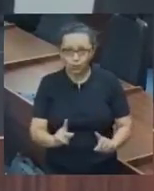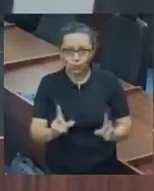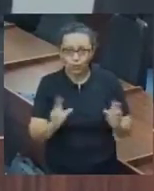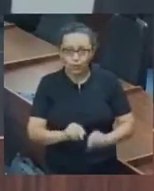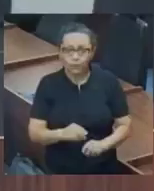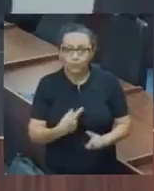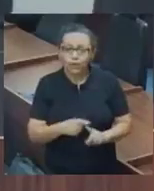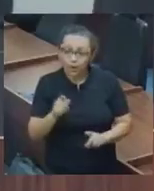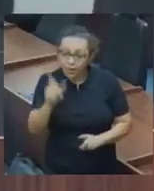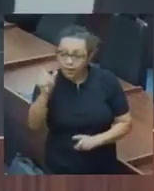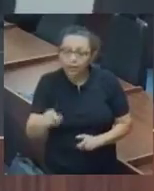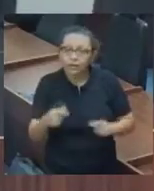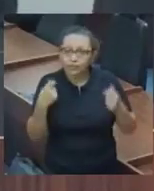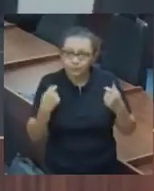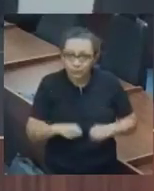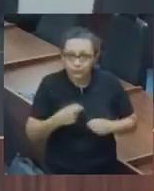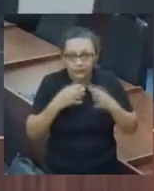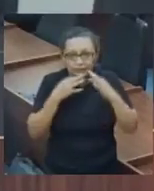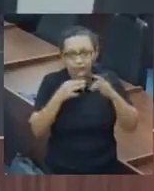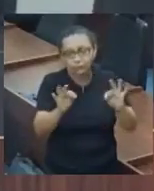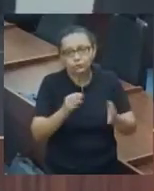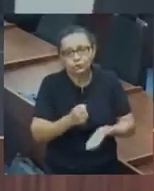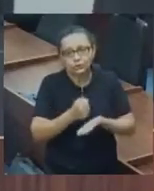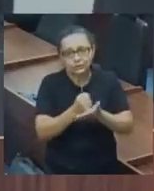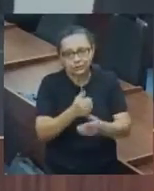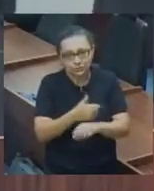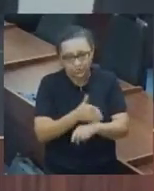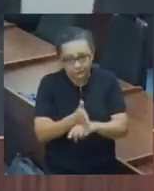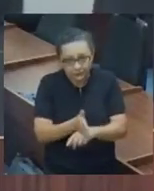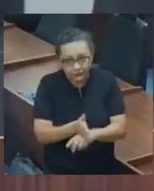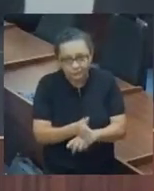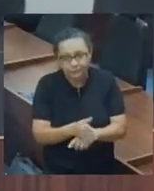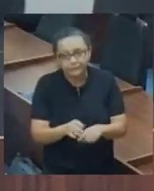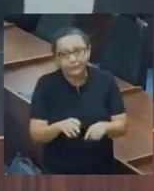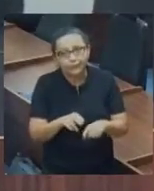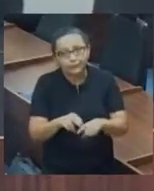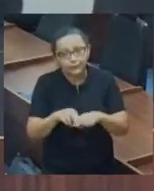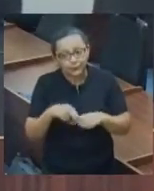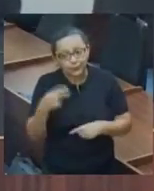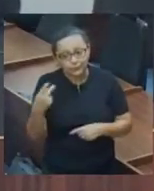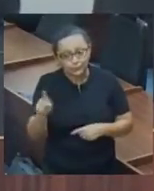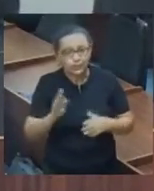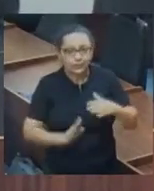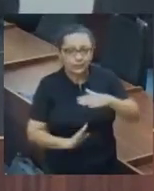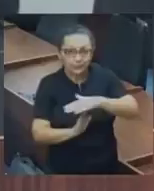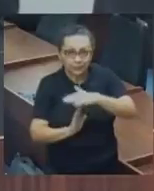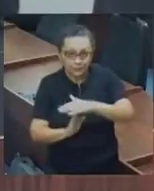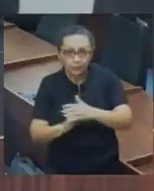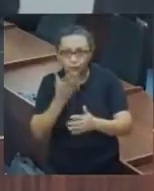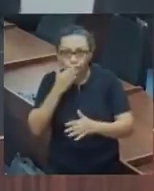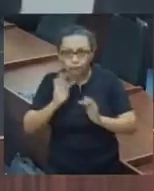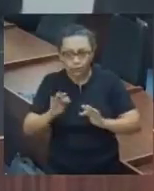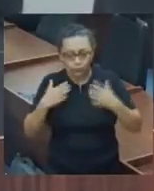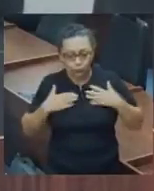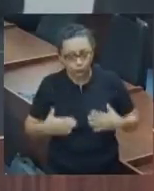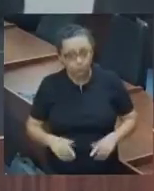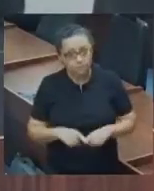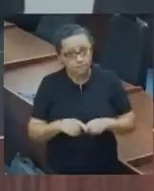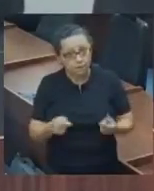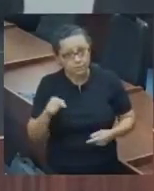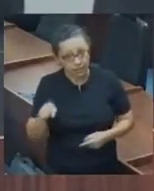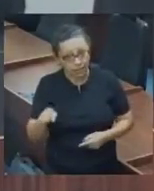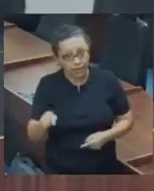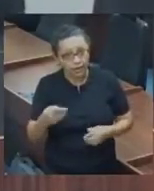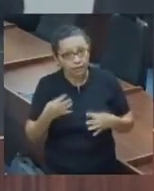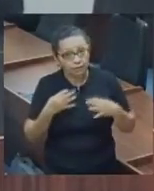necessita de uma tecnologia assistiva em razão dessas suas limitações funcionais mas elas